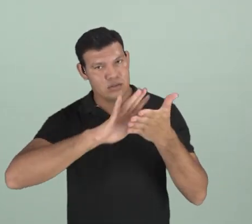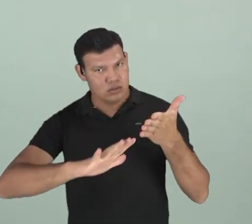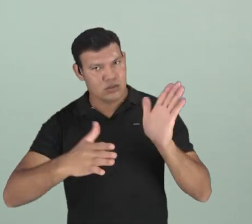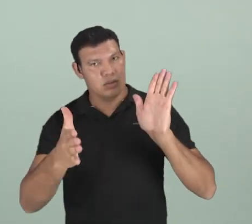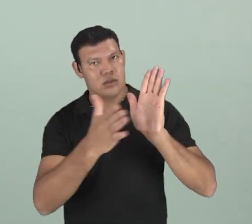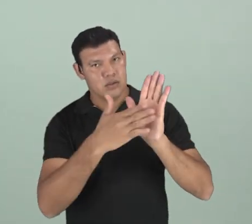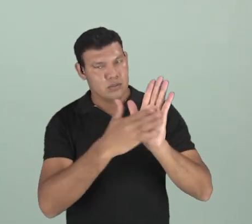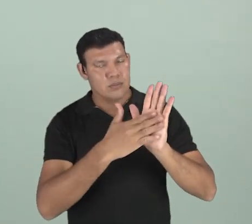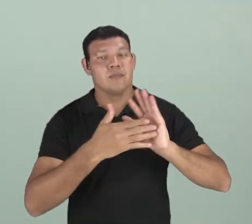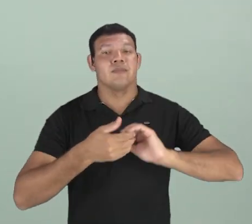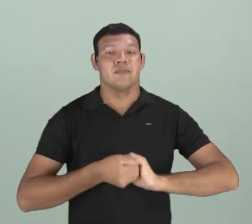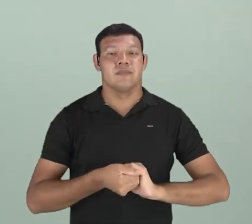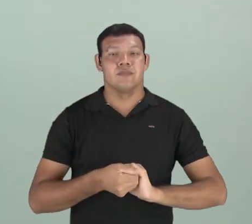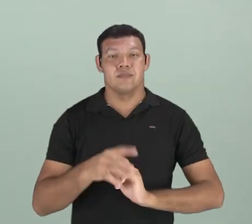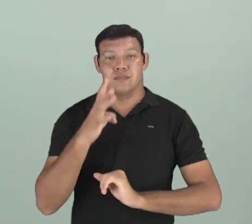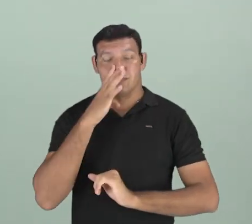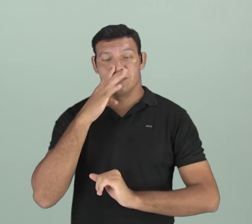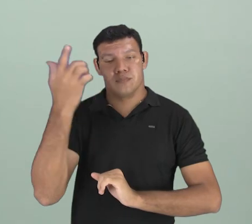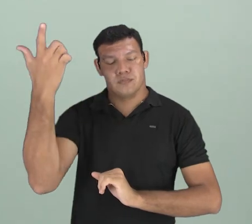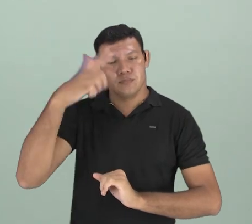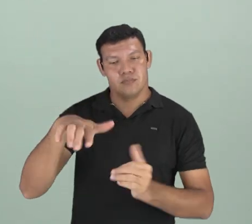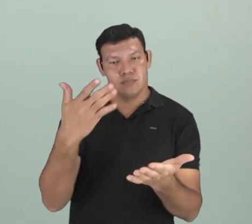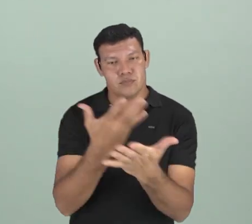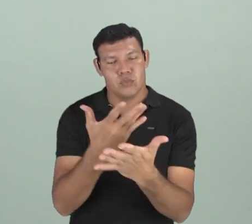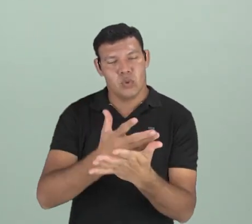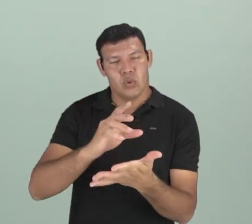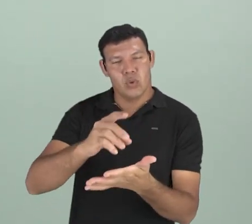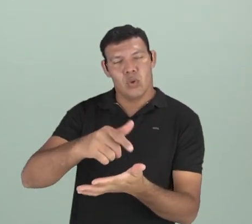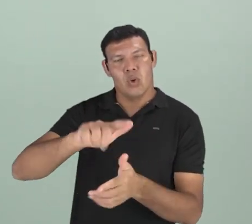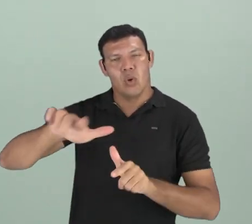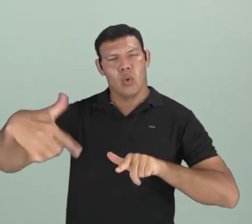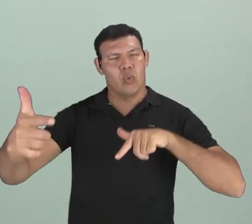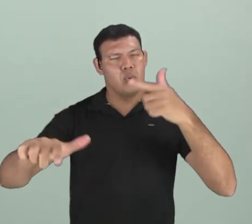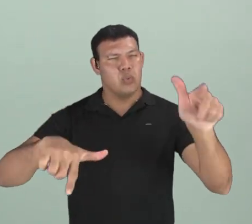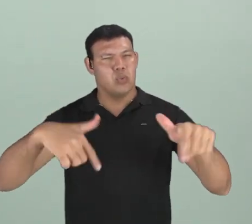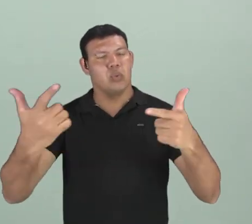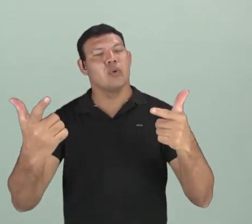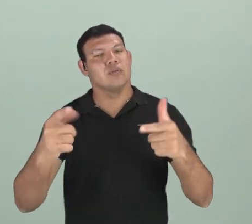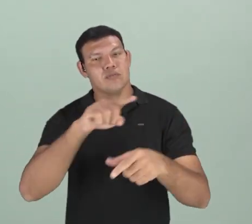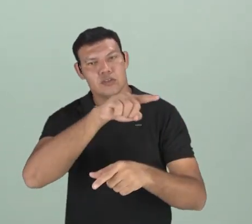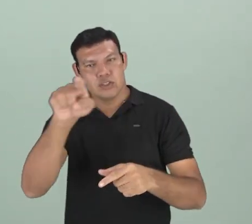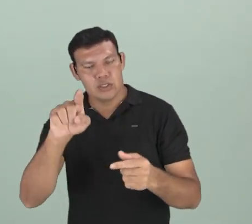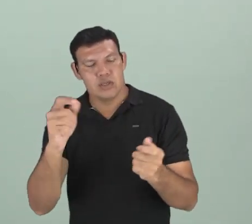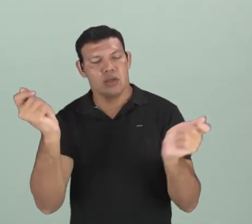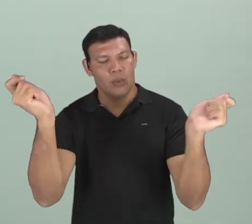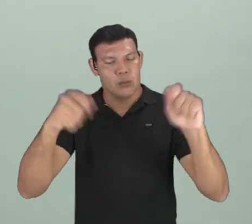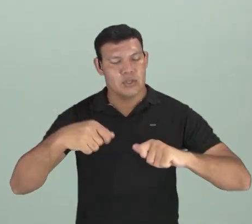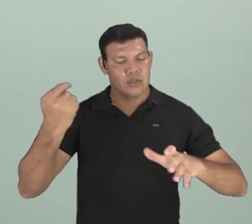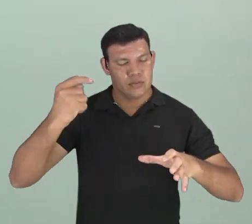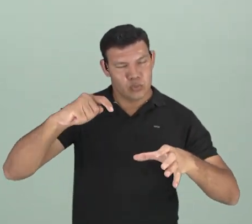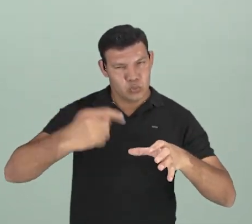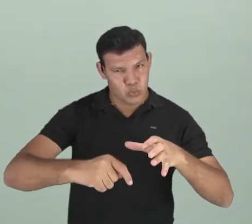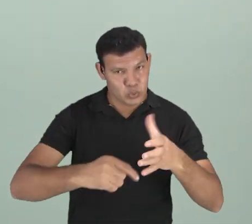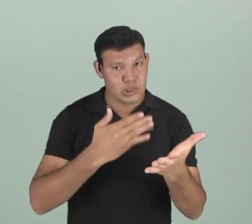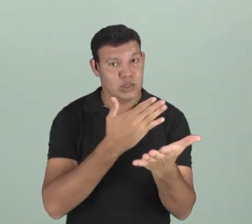né? Reveja essa aula e outra aula para que haja um aprofundamento sobre esse